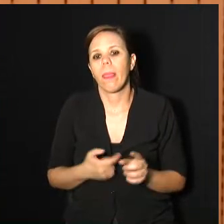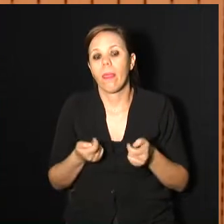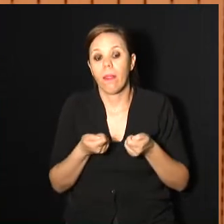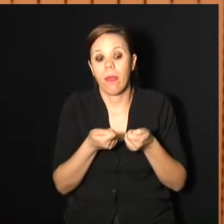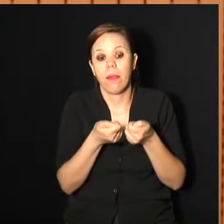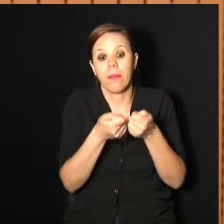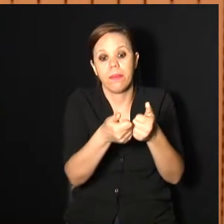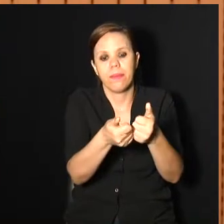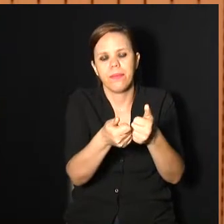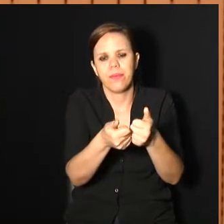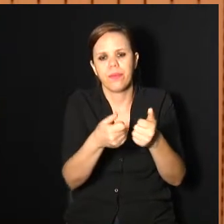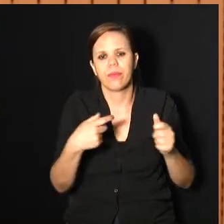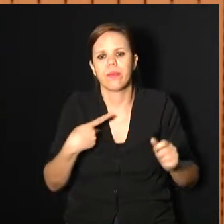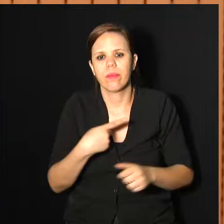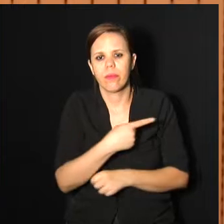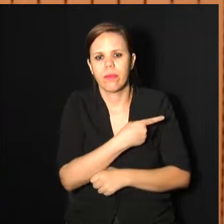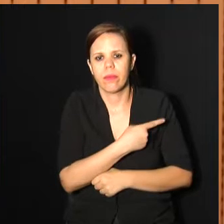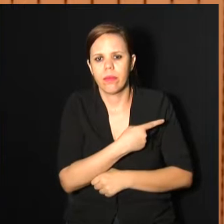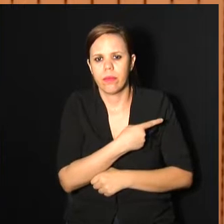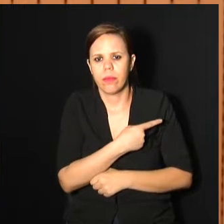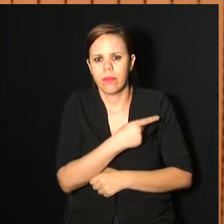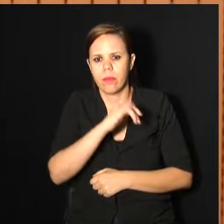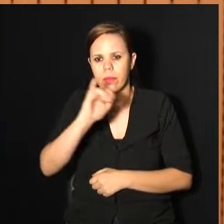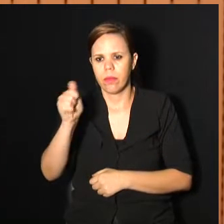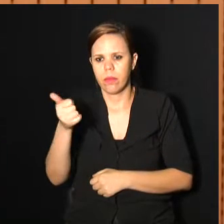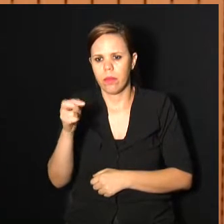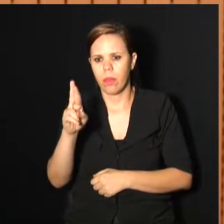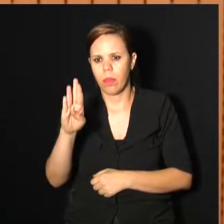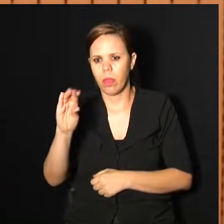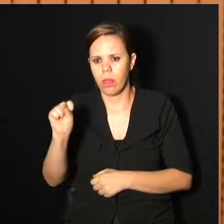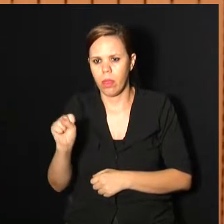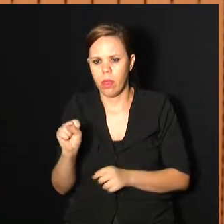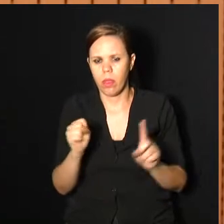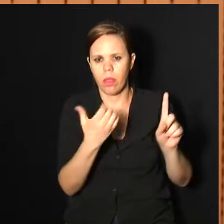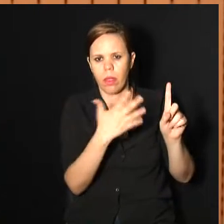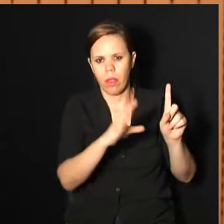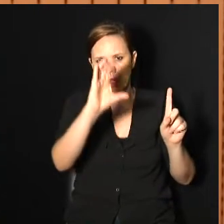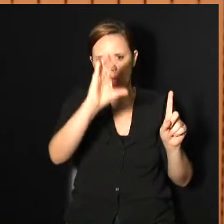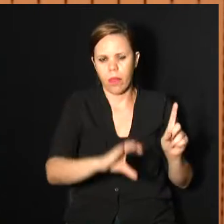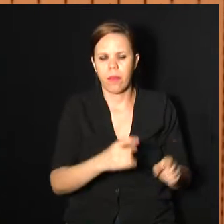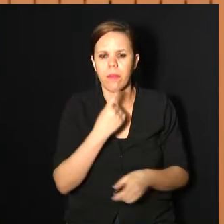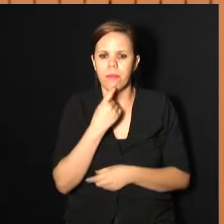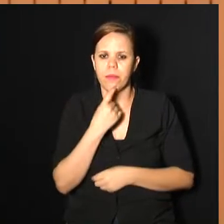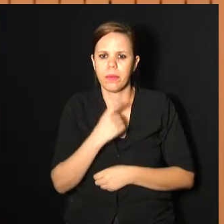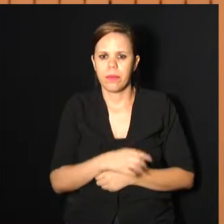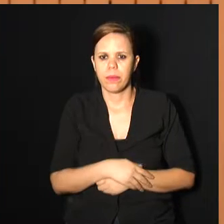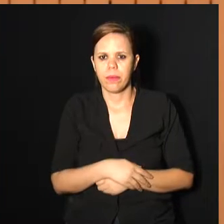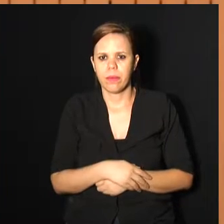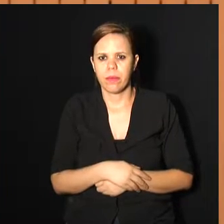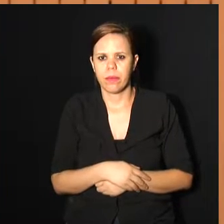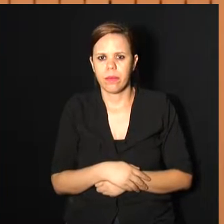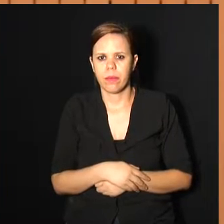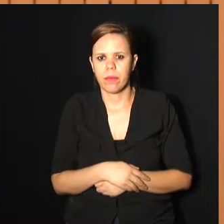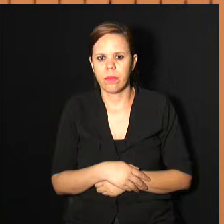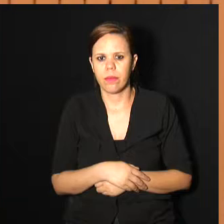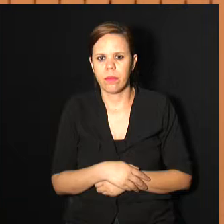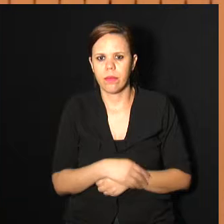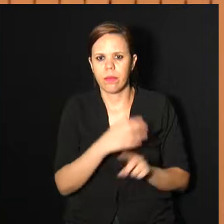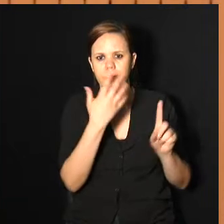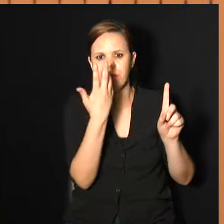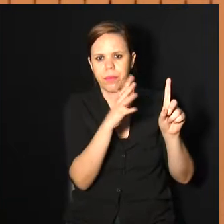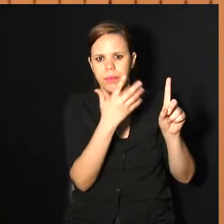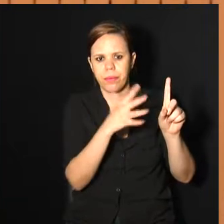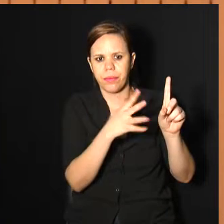concede ao pastor Jarbas o título de cidadão campineiro. Então, a